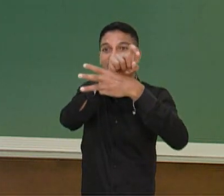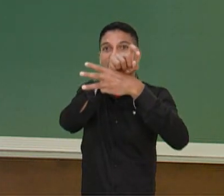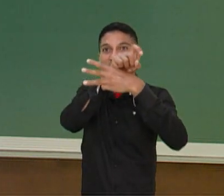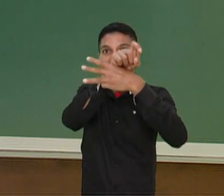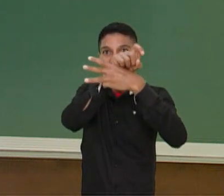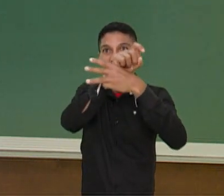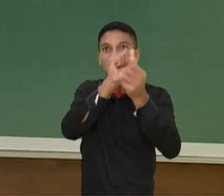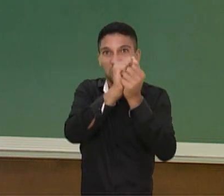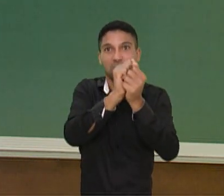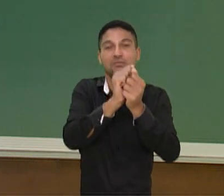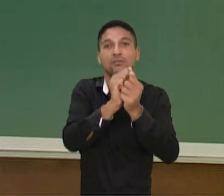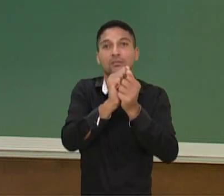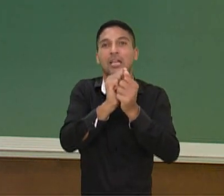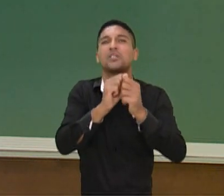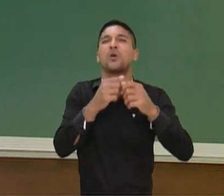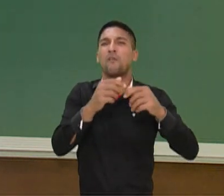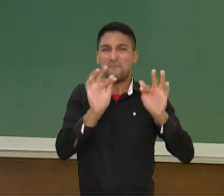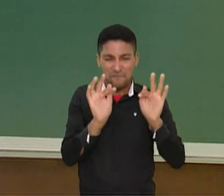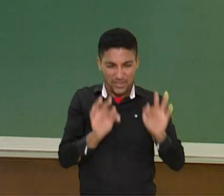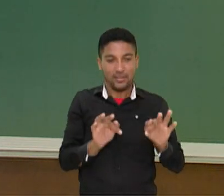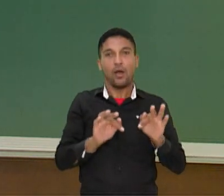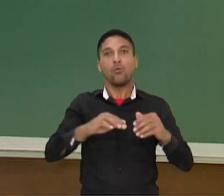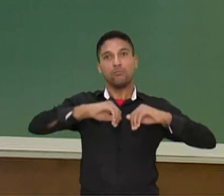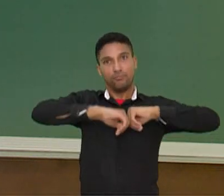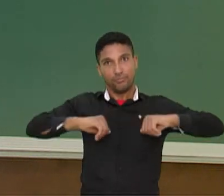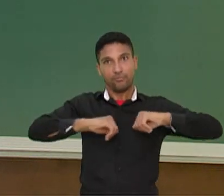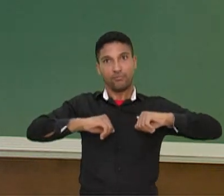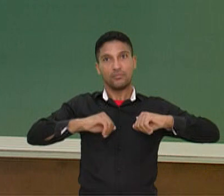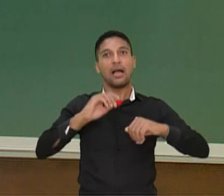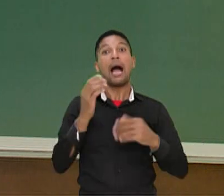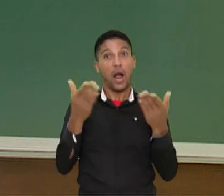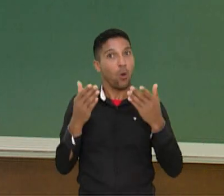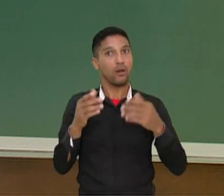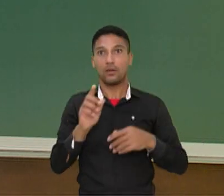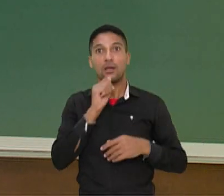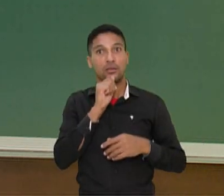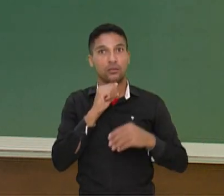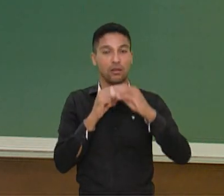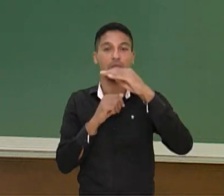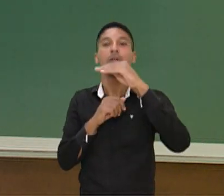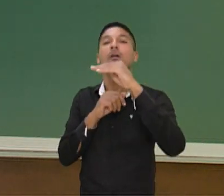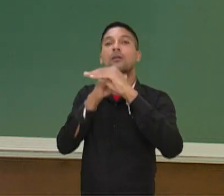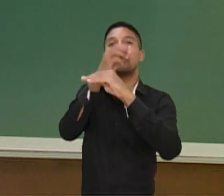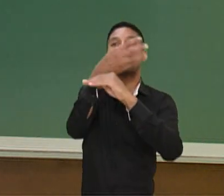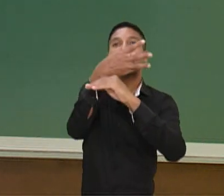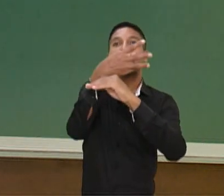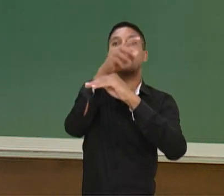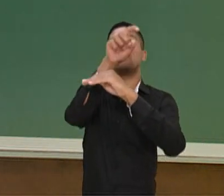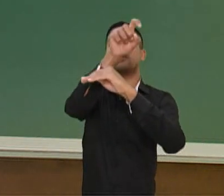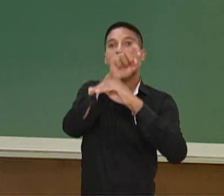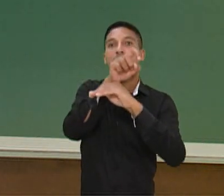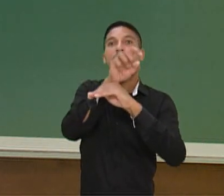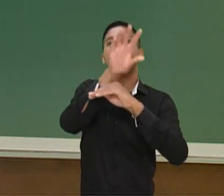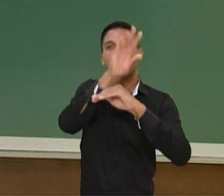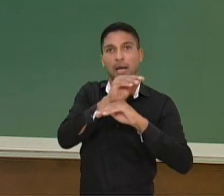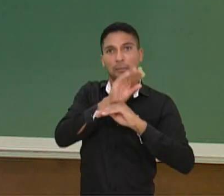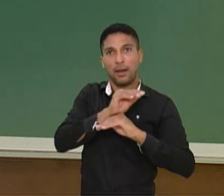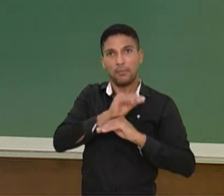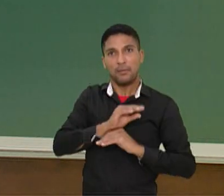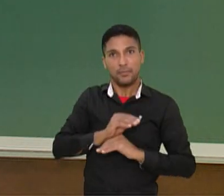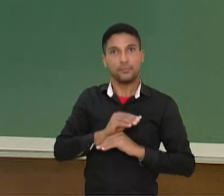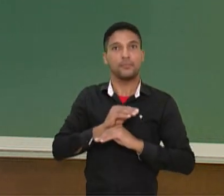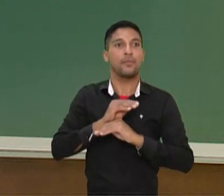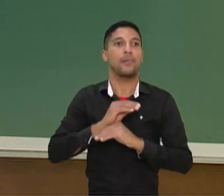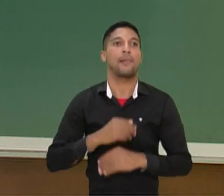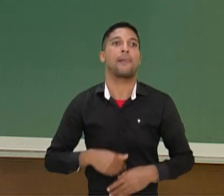passar. Dividindo, ok? 270 dividido por 3 dá 90. Então, acabamos